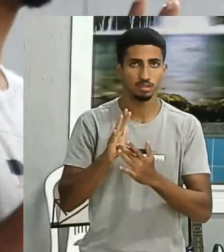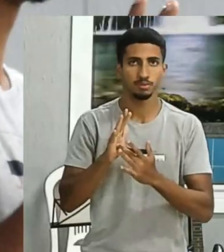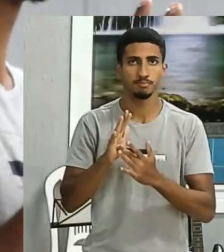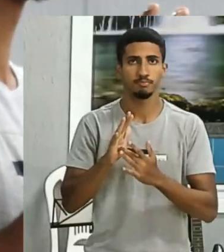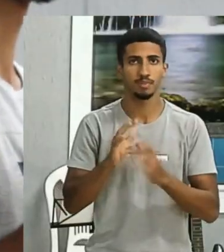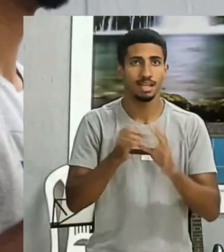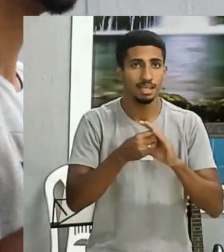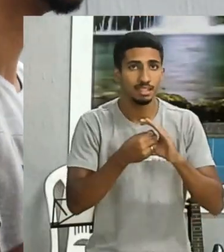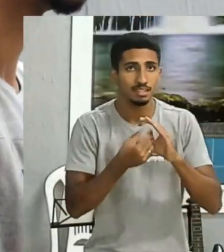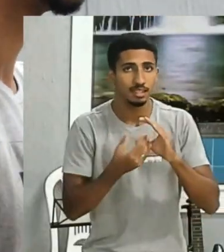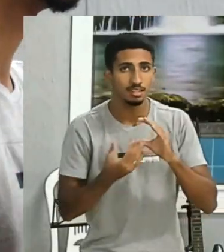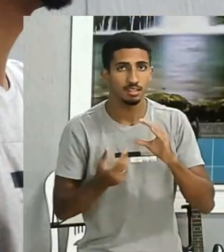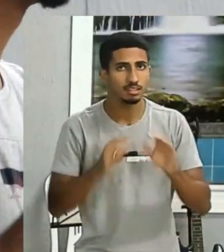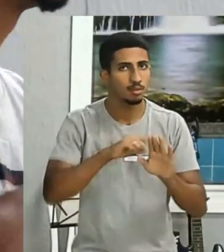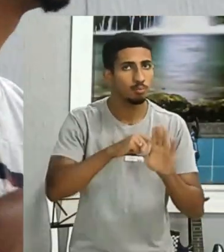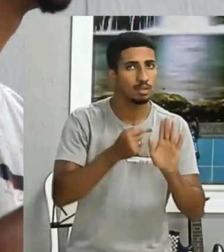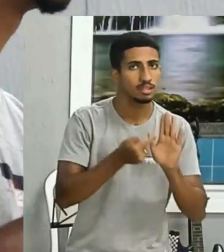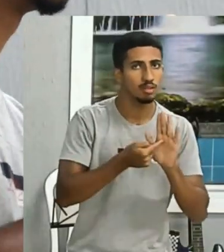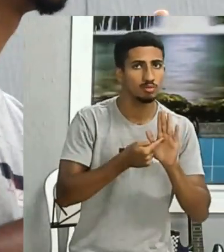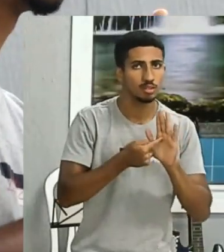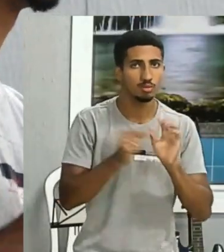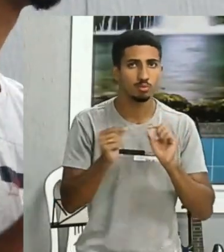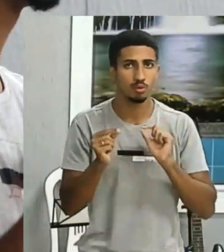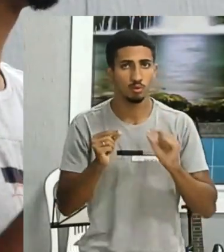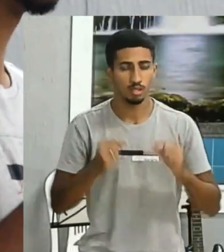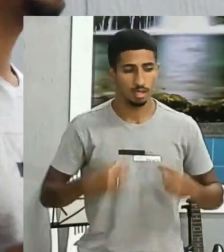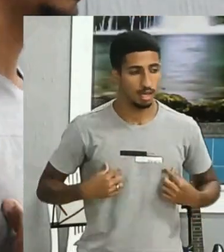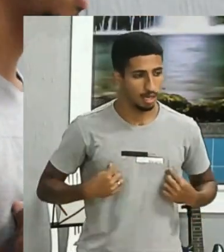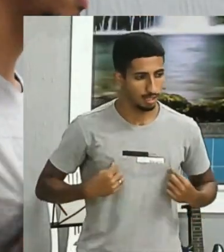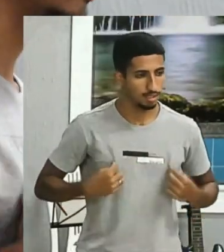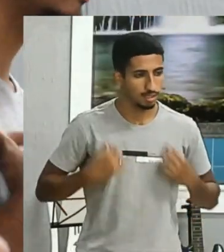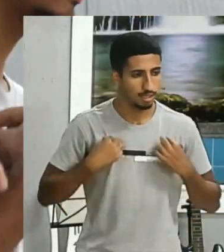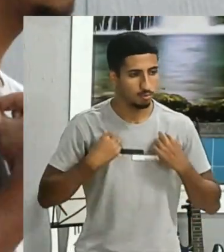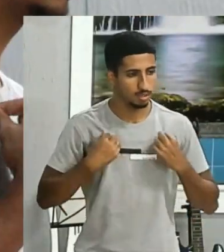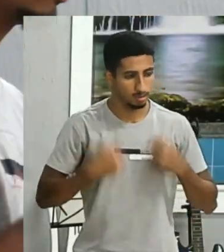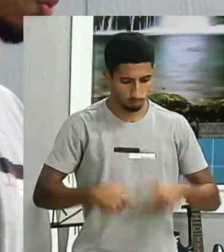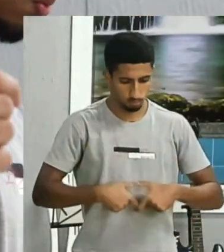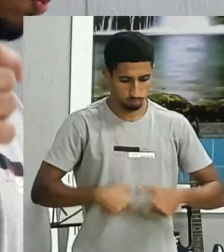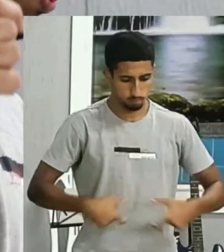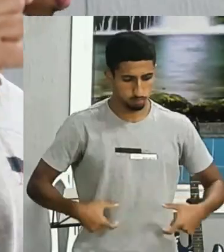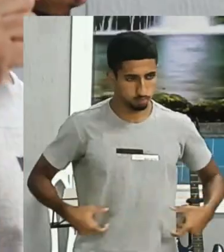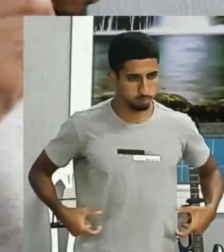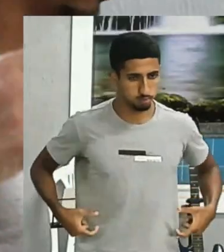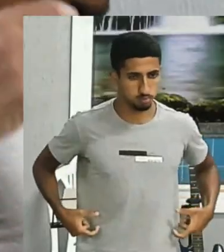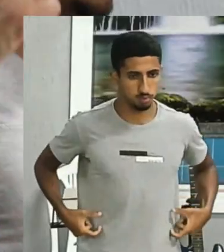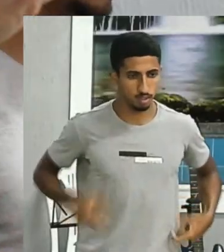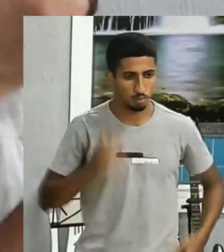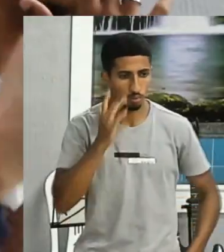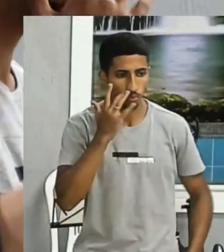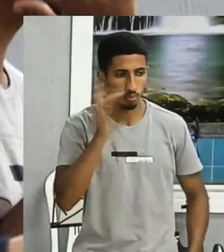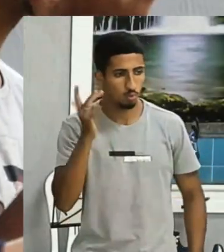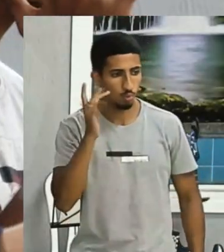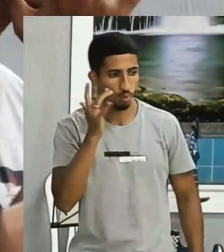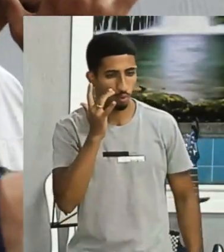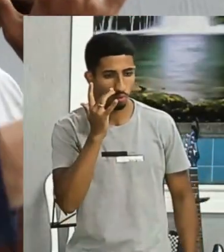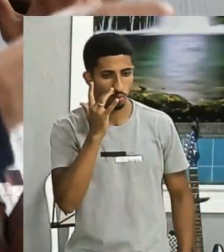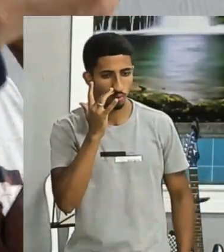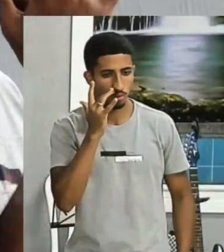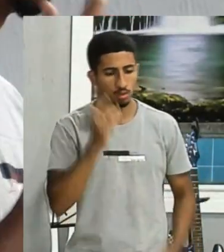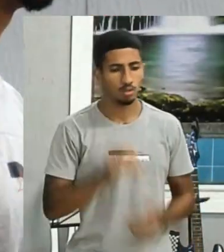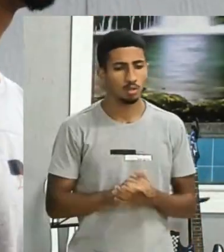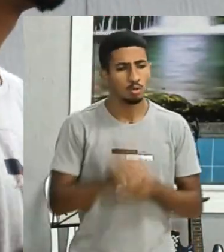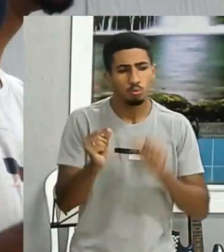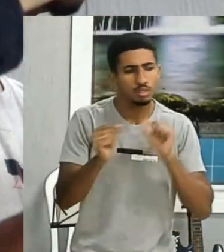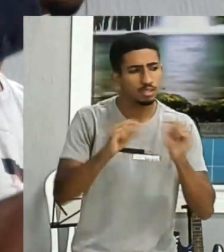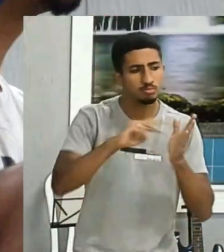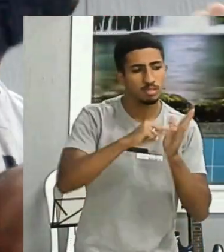vestes talares e cingido à altura do peito com uma cinta de ouro. O que João está fazendo aqui?